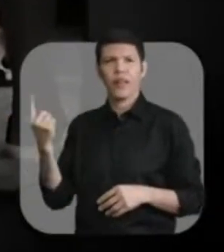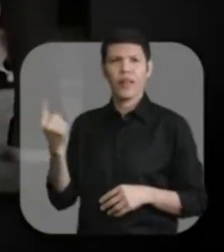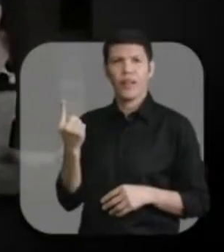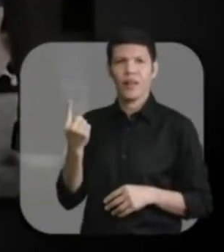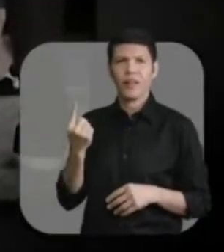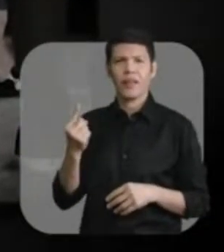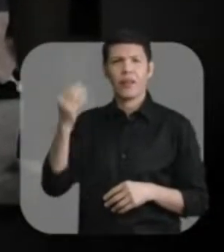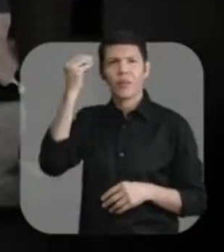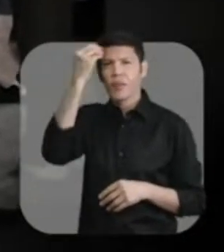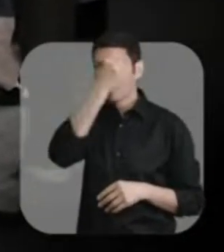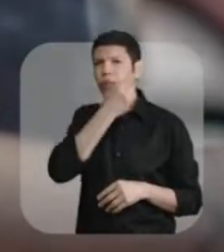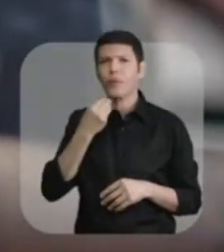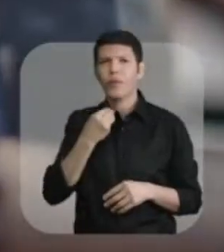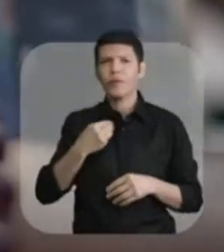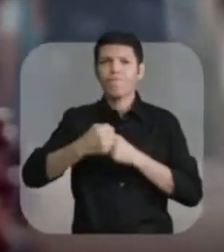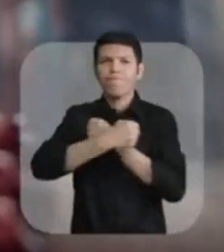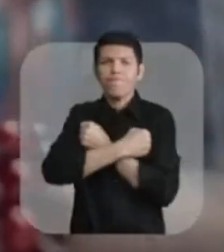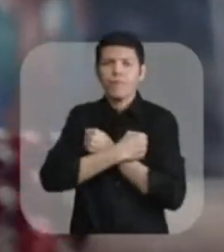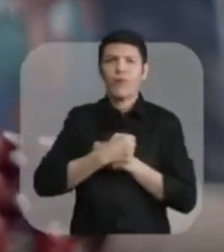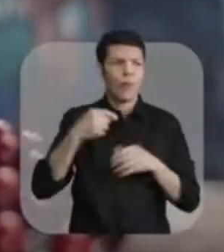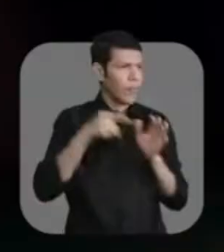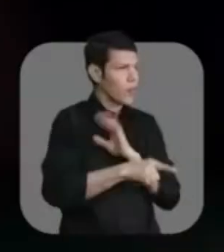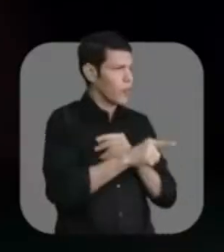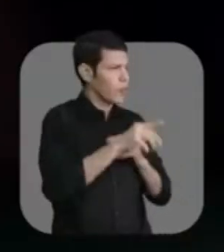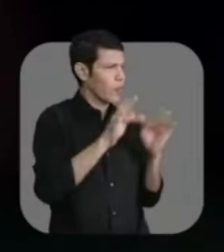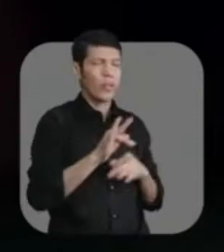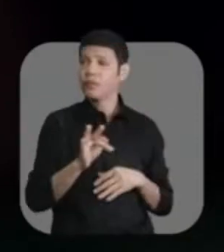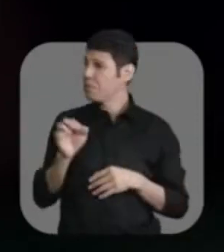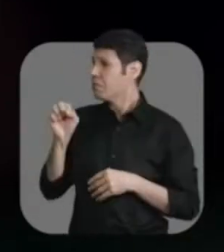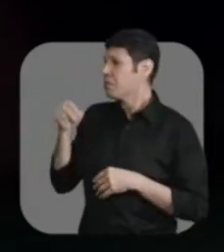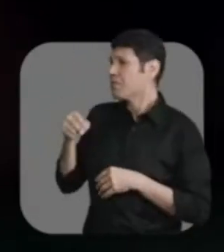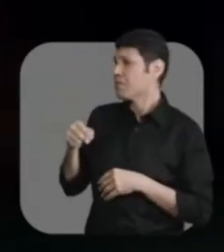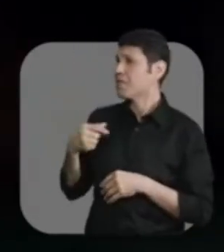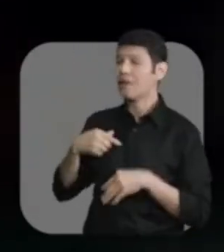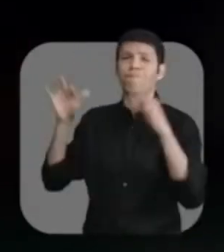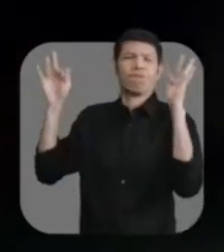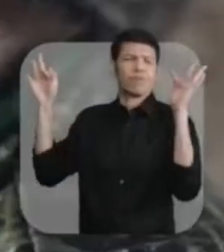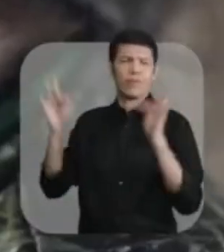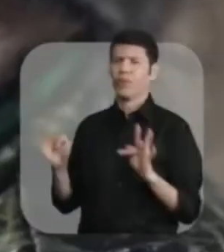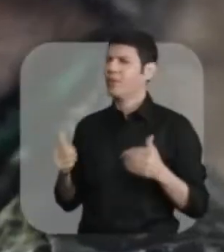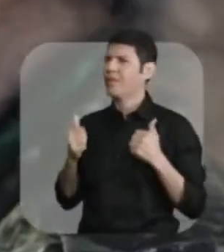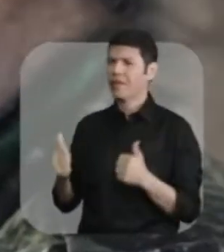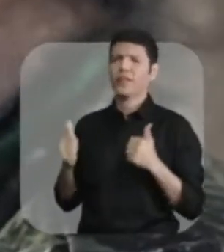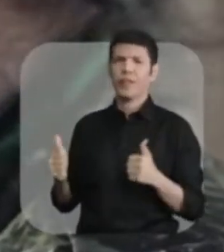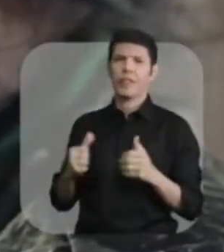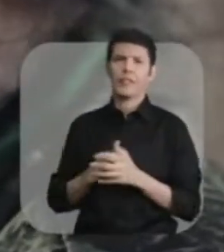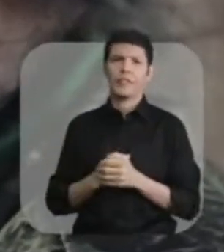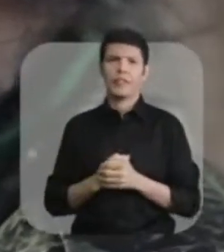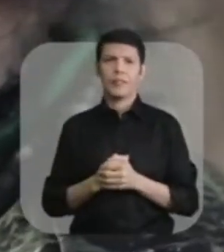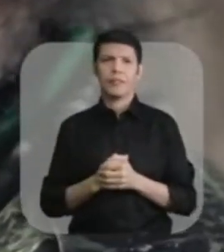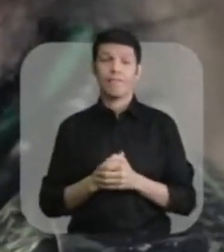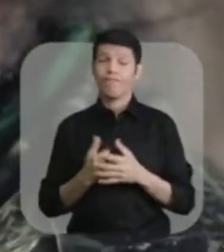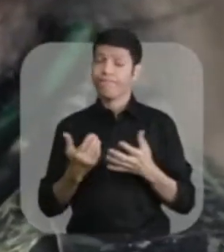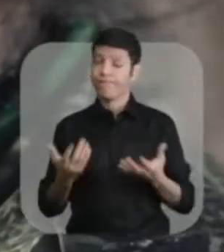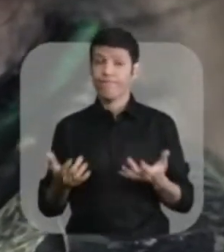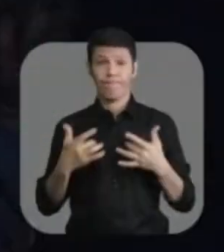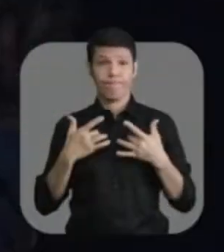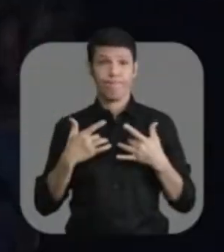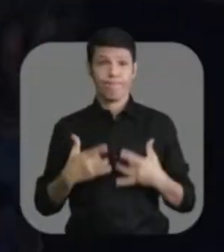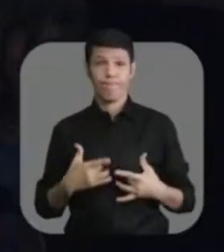crachá dele, ele beijou, me abraçou. Mas só tá feliz. Sim, meu filho, eu tô muito feliz.